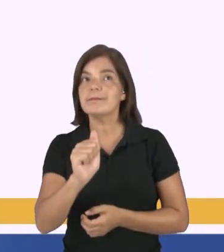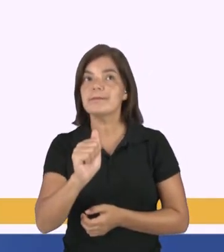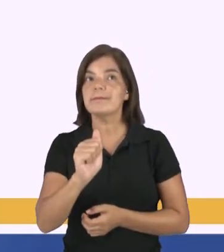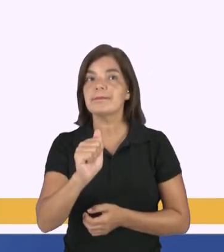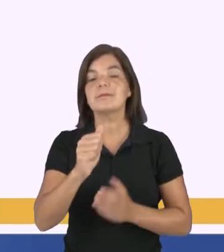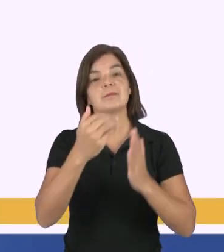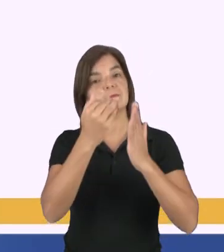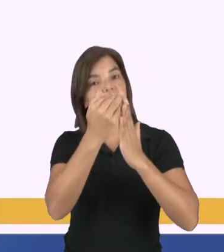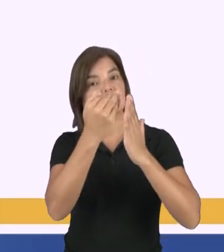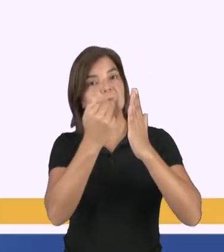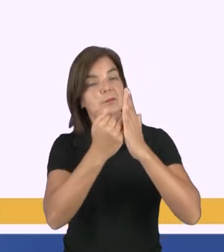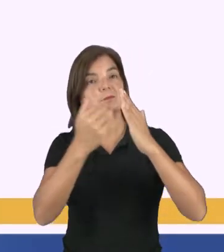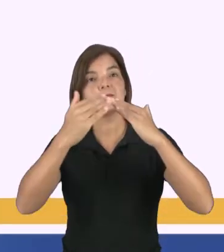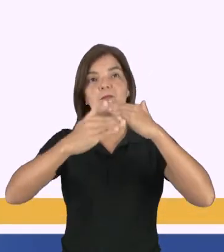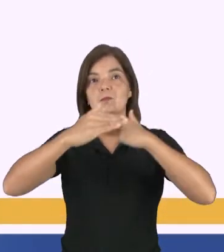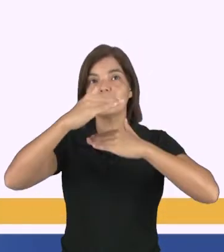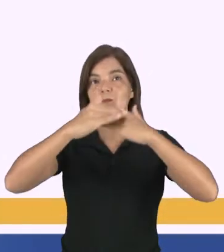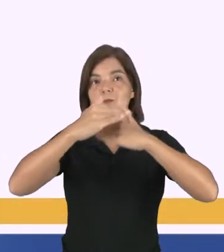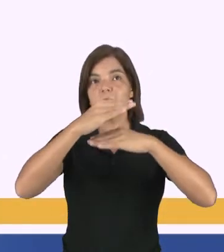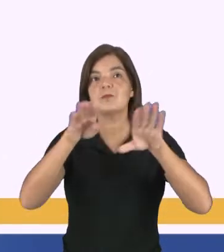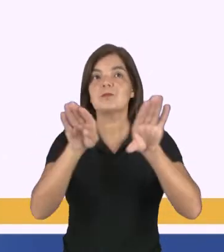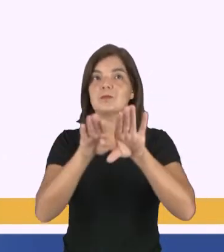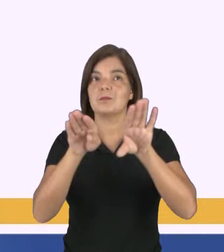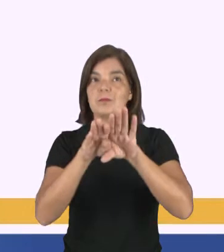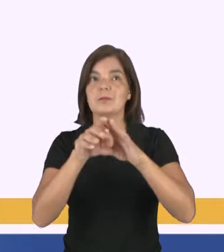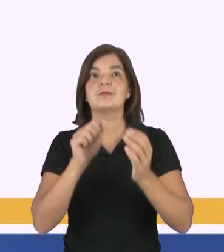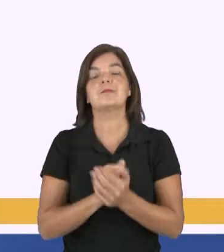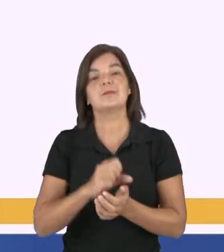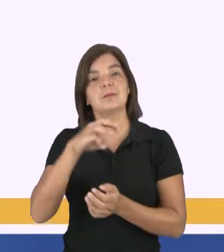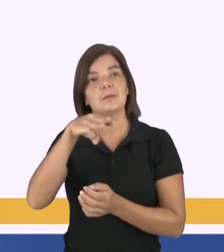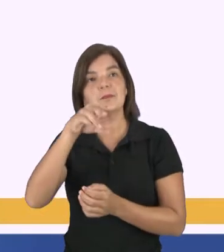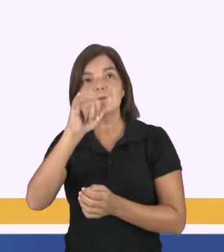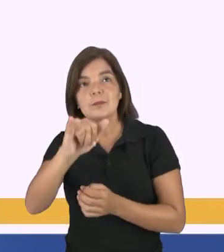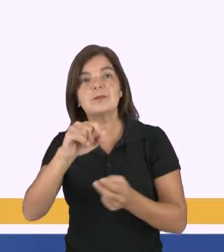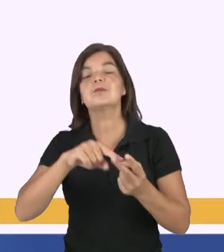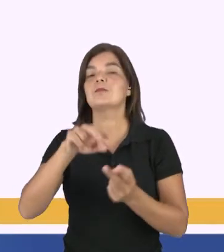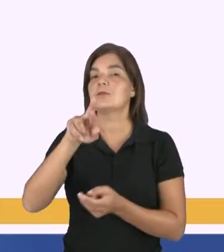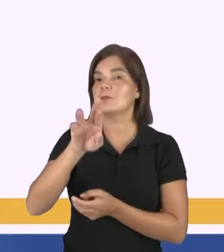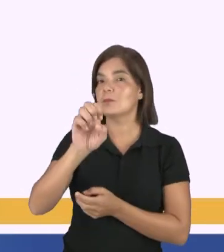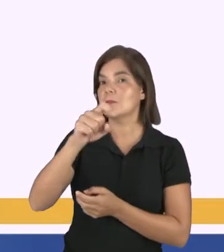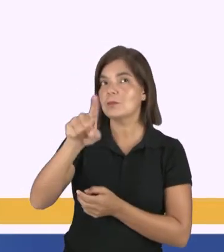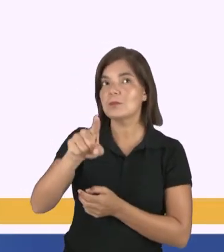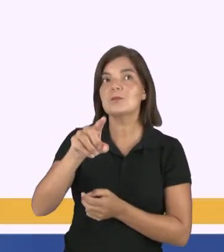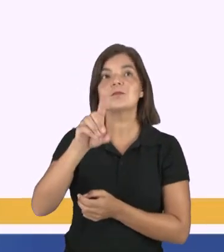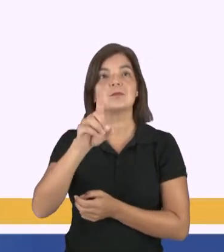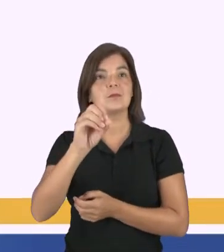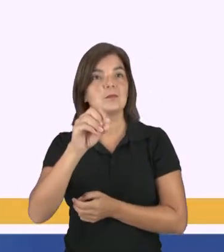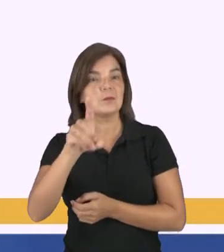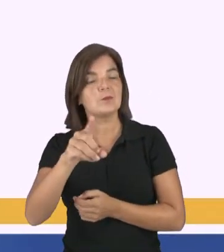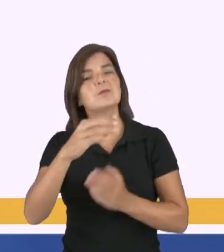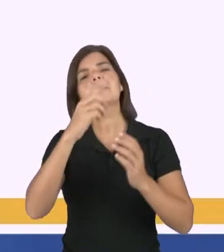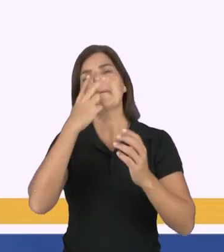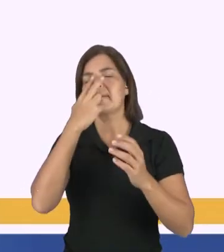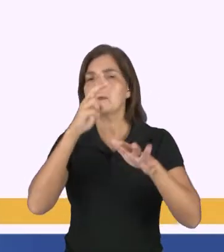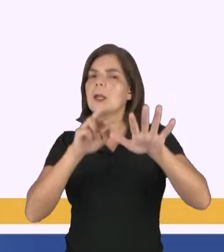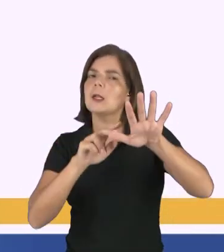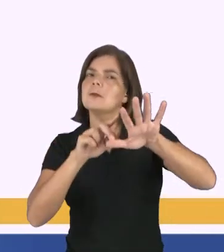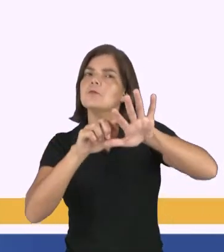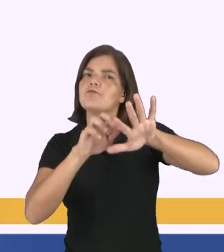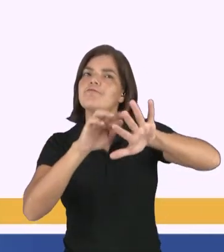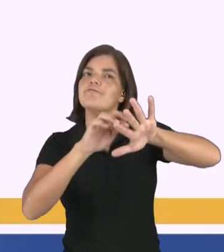e no espaço inferior ao sol eu tenho fa Depois eu desço me e como se fosse uma esticadinha